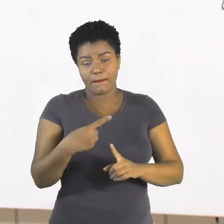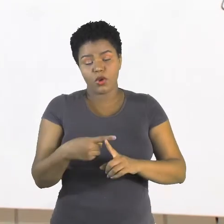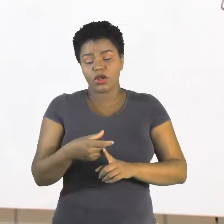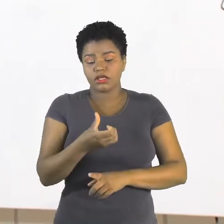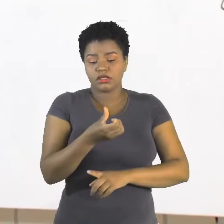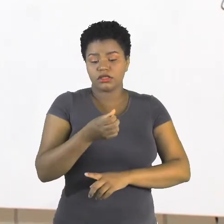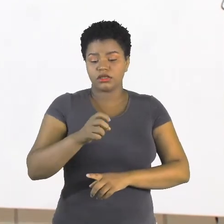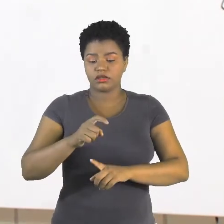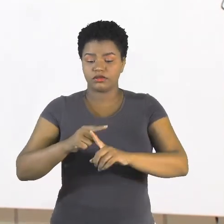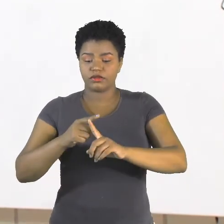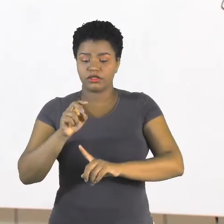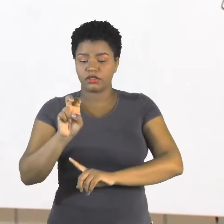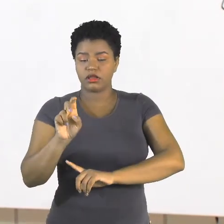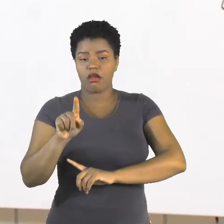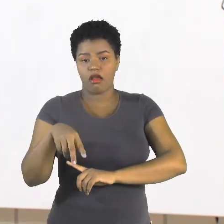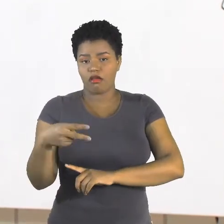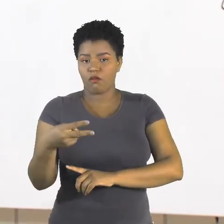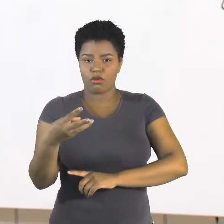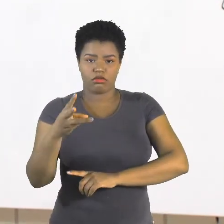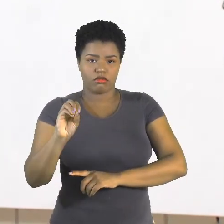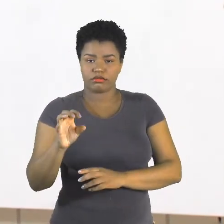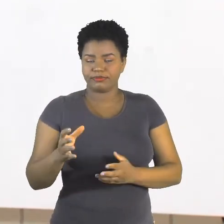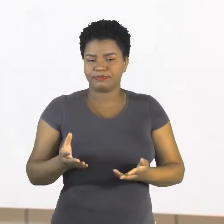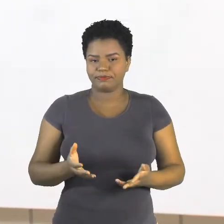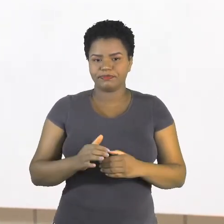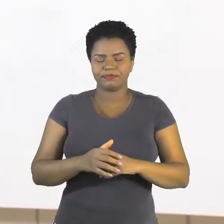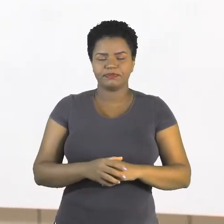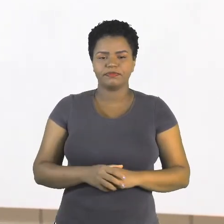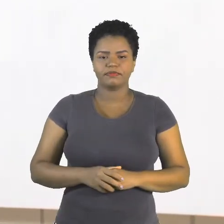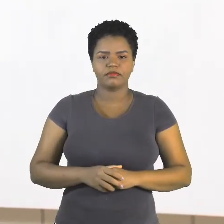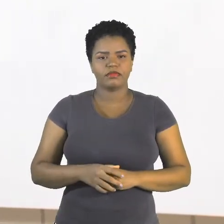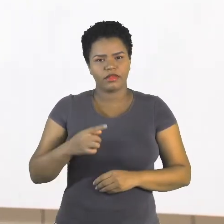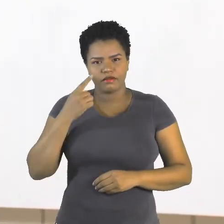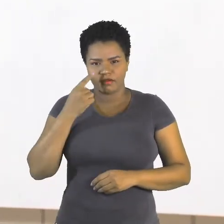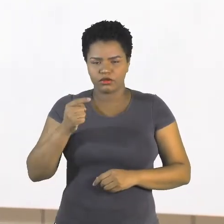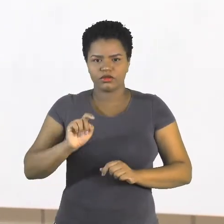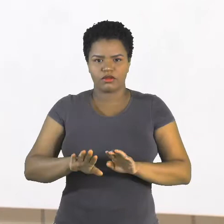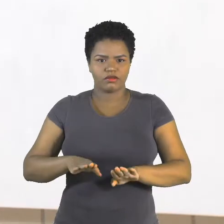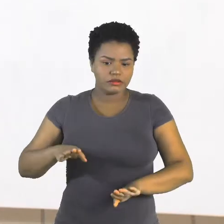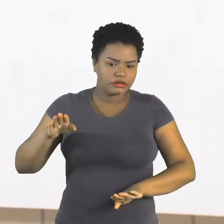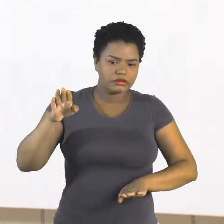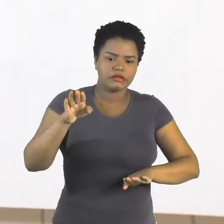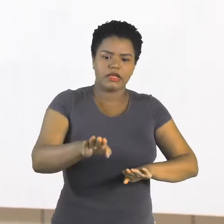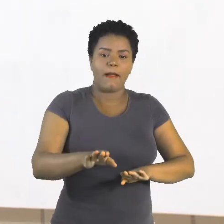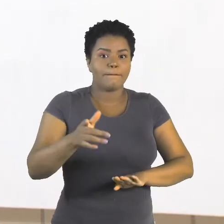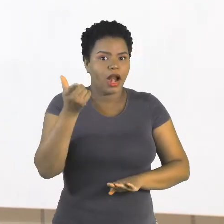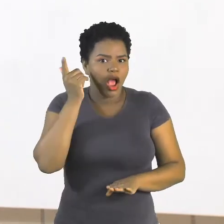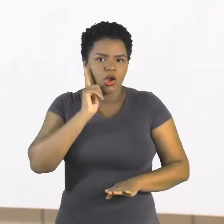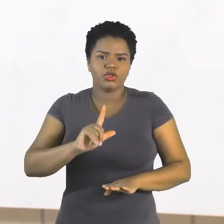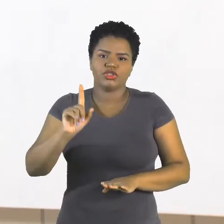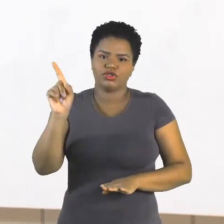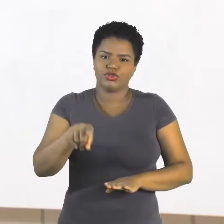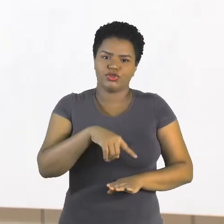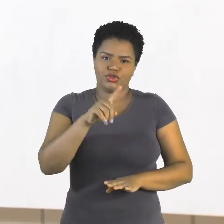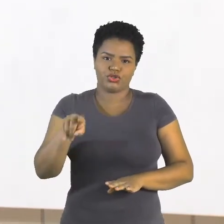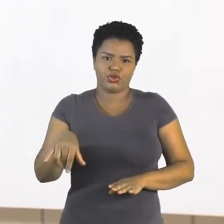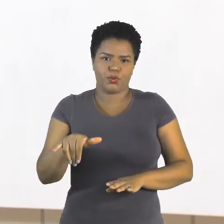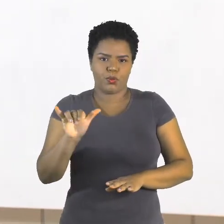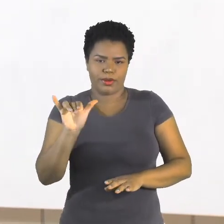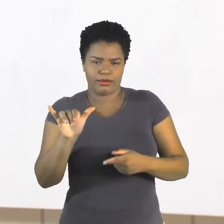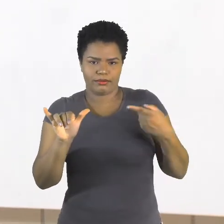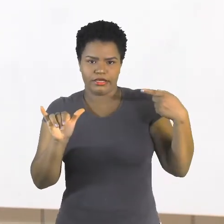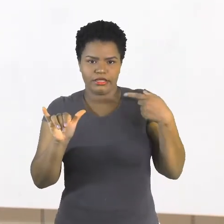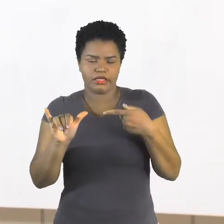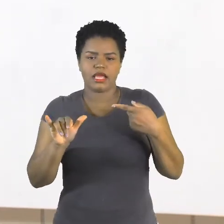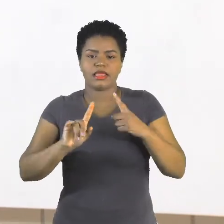dá 30. Vejam, eu tive que fazer um passo a mais para conseguir eliminar o y e depois